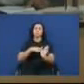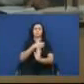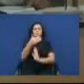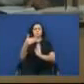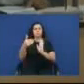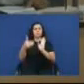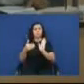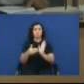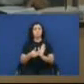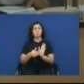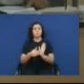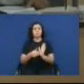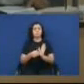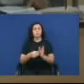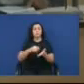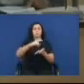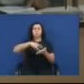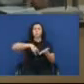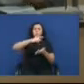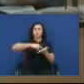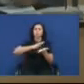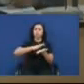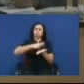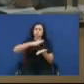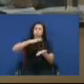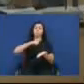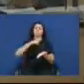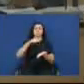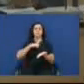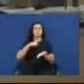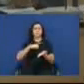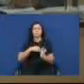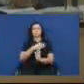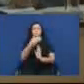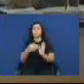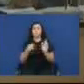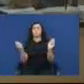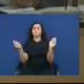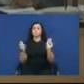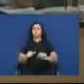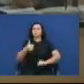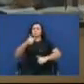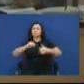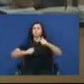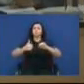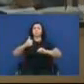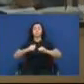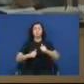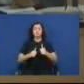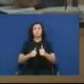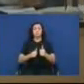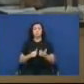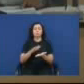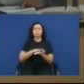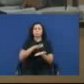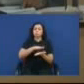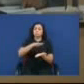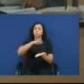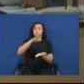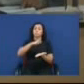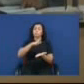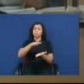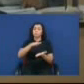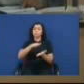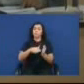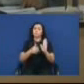sua apresentação, bem como documentação anexa no sentido de que a mesma faça parte